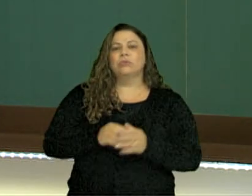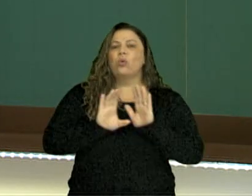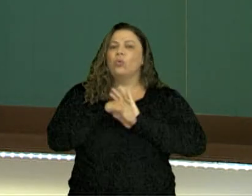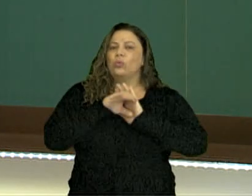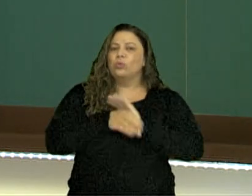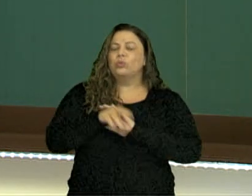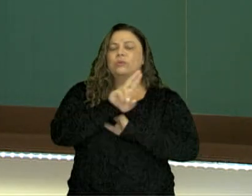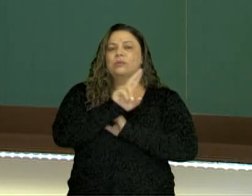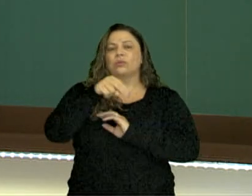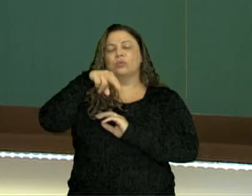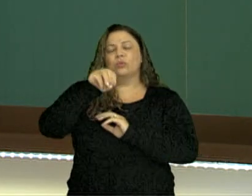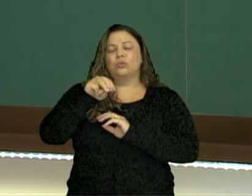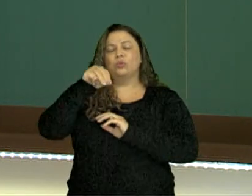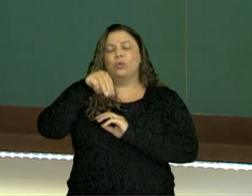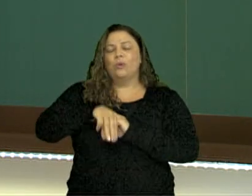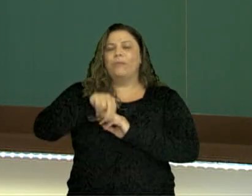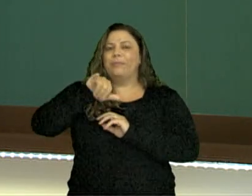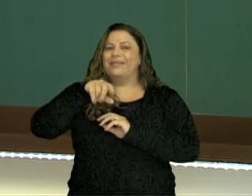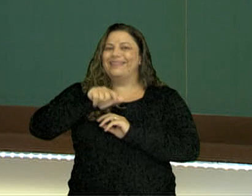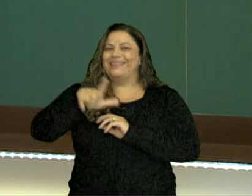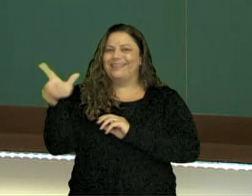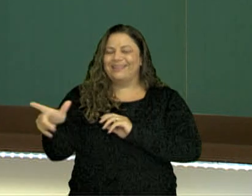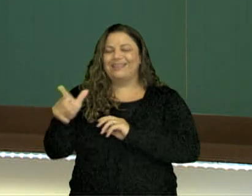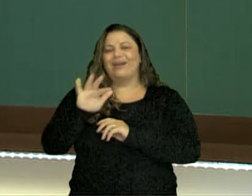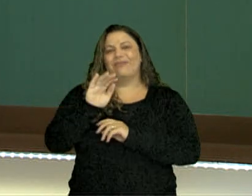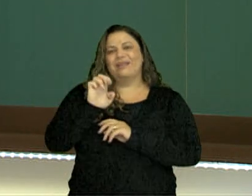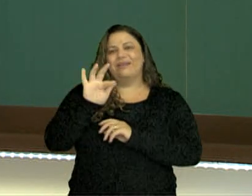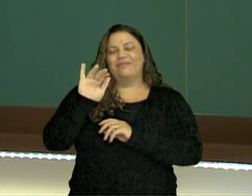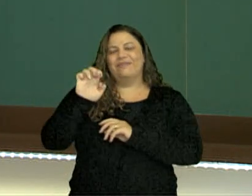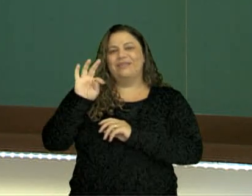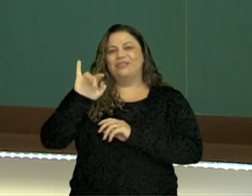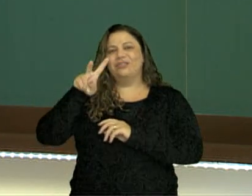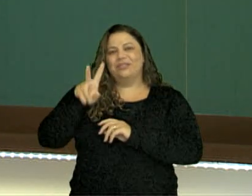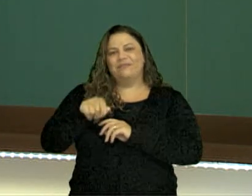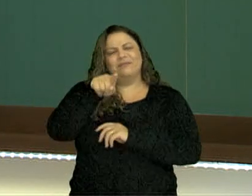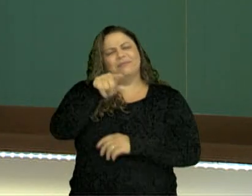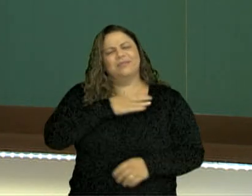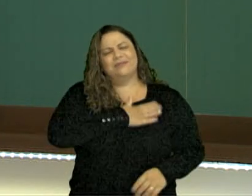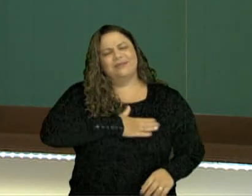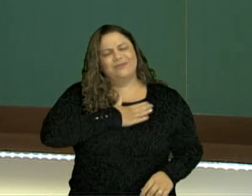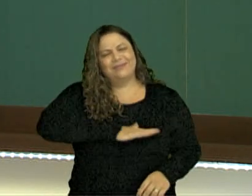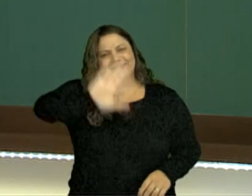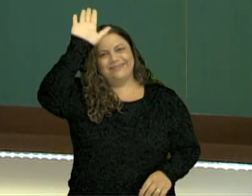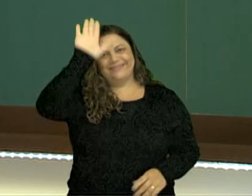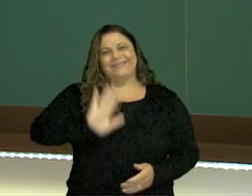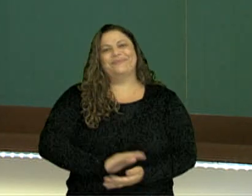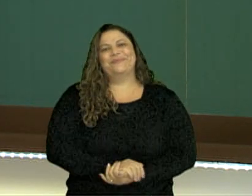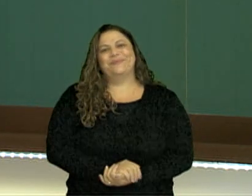nominal e da taxa efetiva. Espero que vocês tenham gostado e até breve.